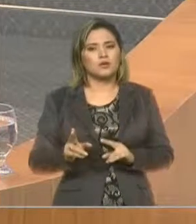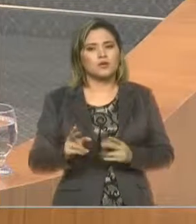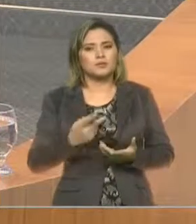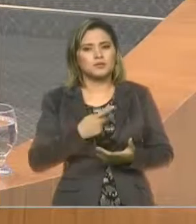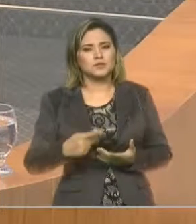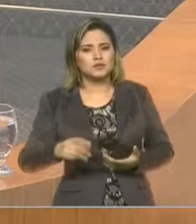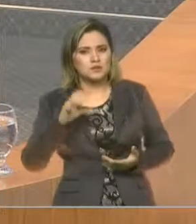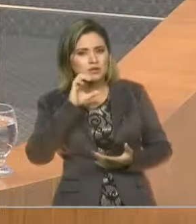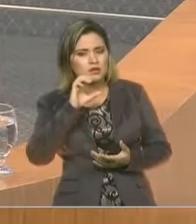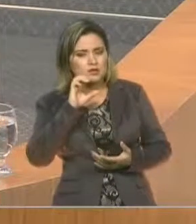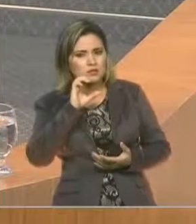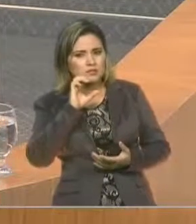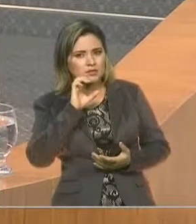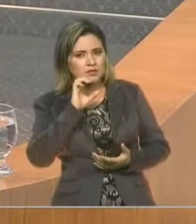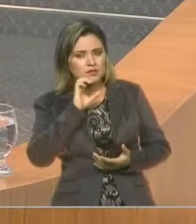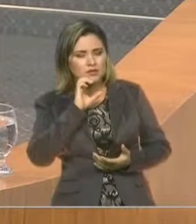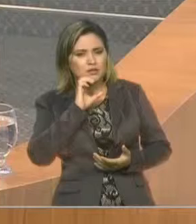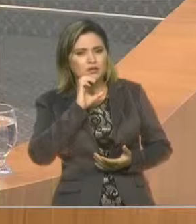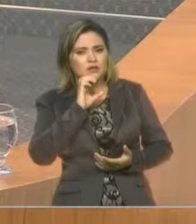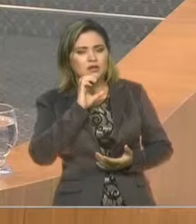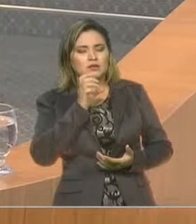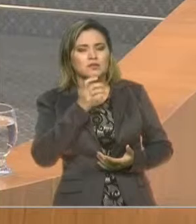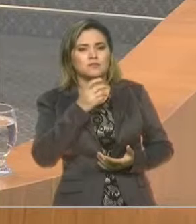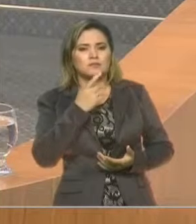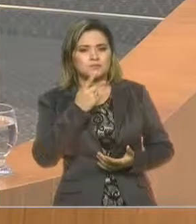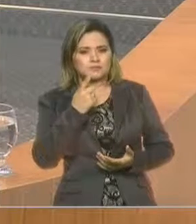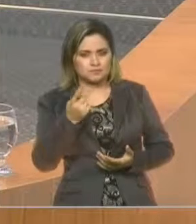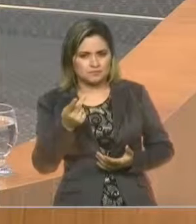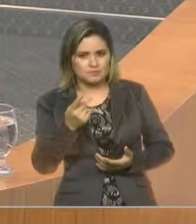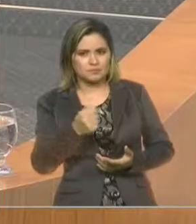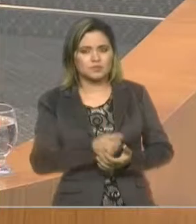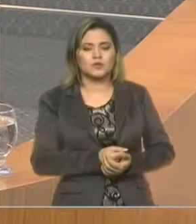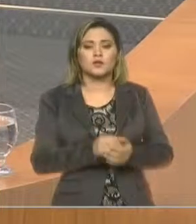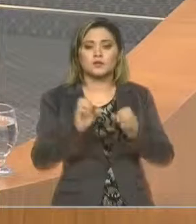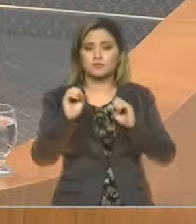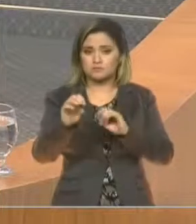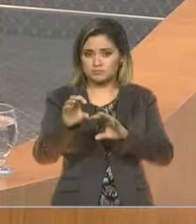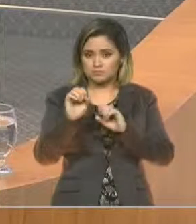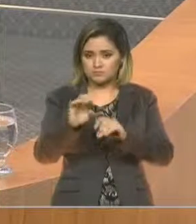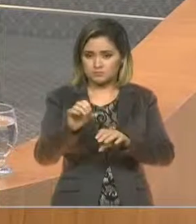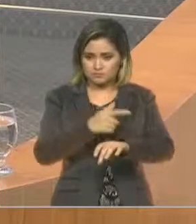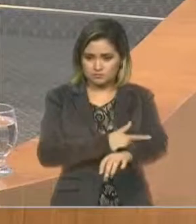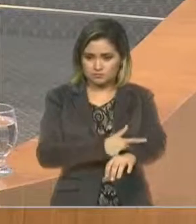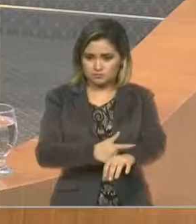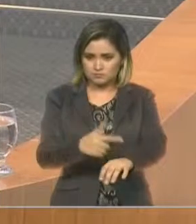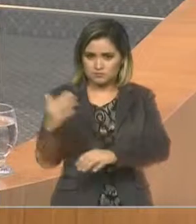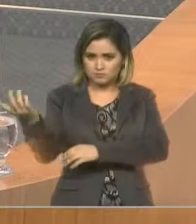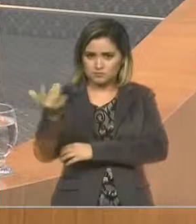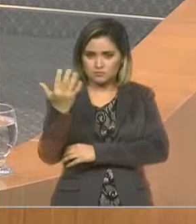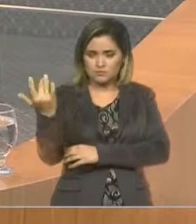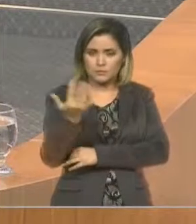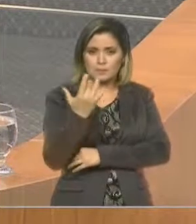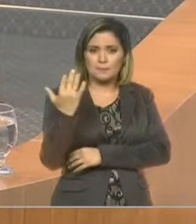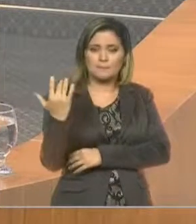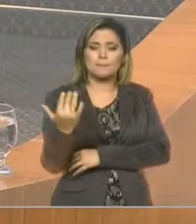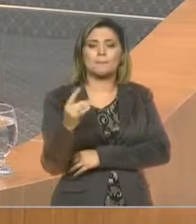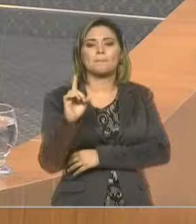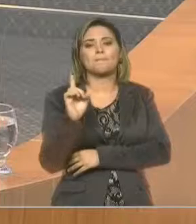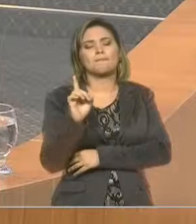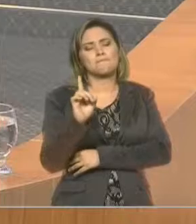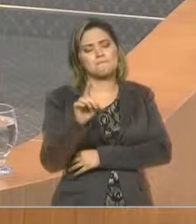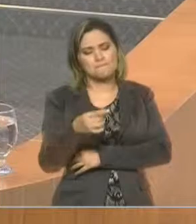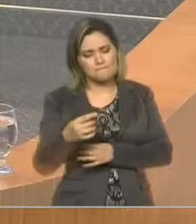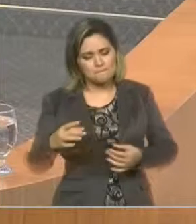recentemente para qualificar o governo Bolsonaro. Educação ambiental é de competência comum entre os entes federados, e